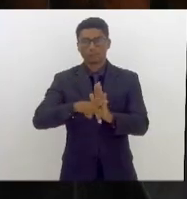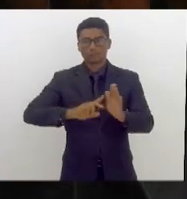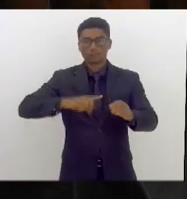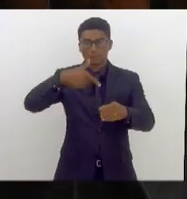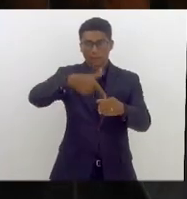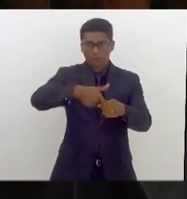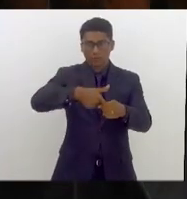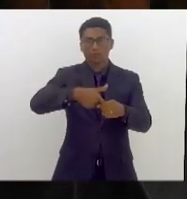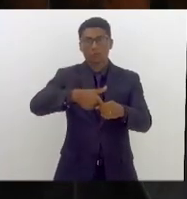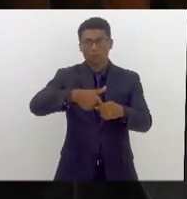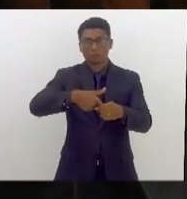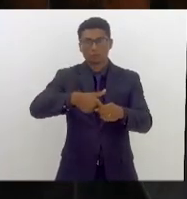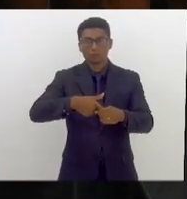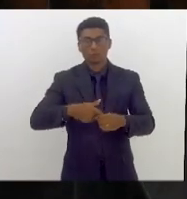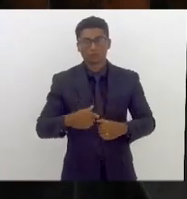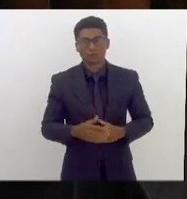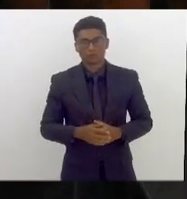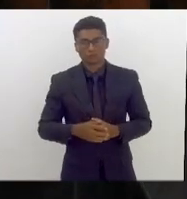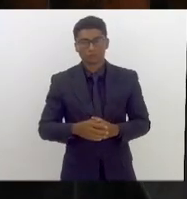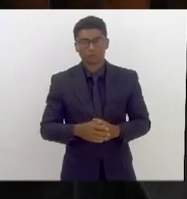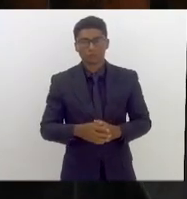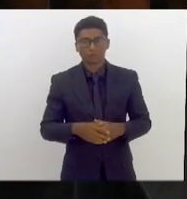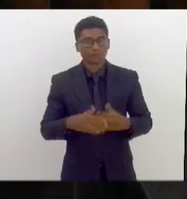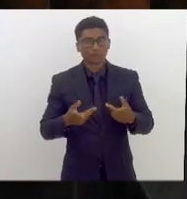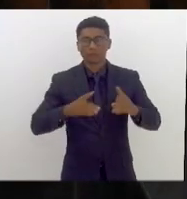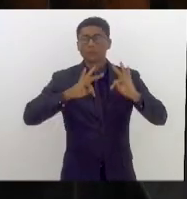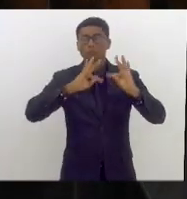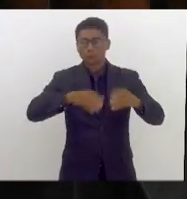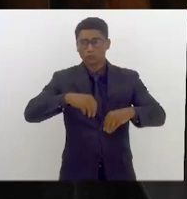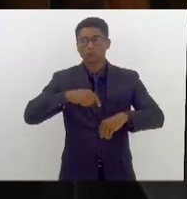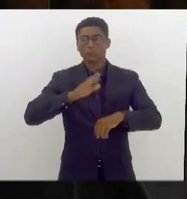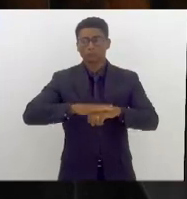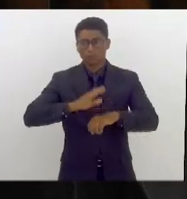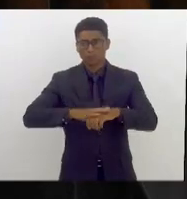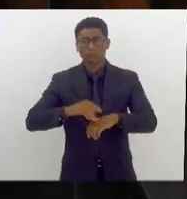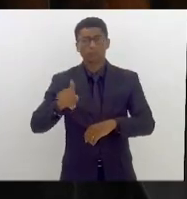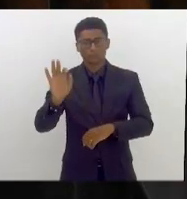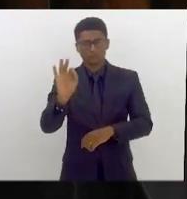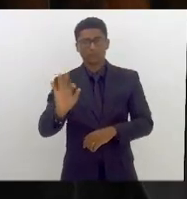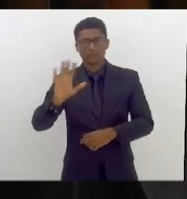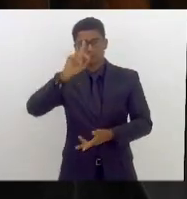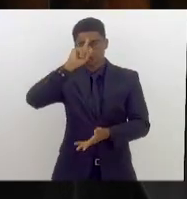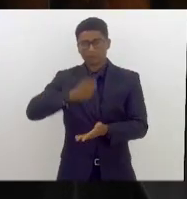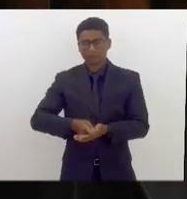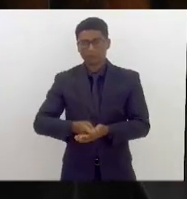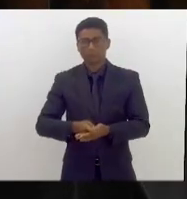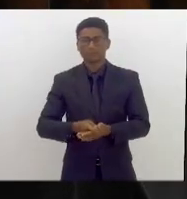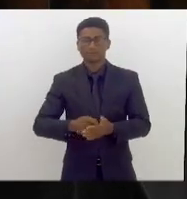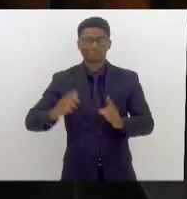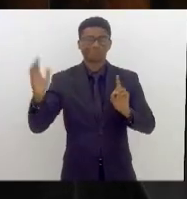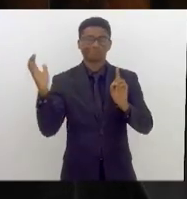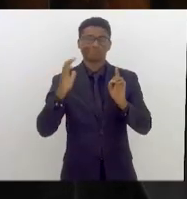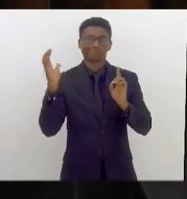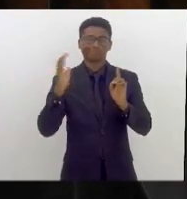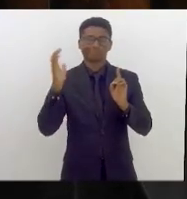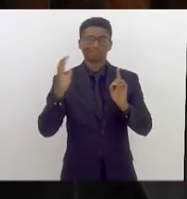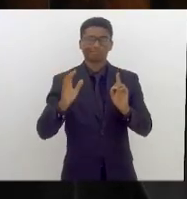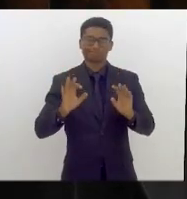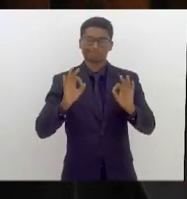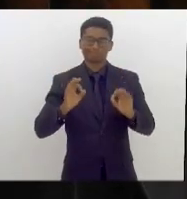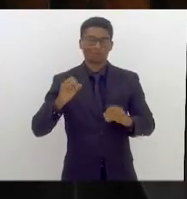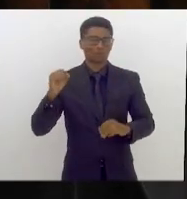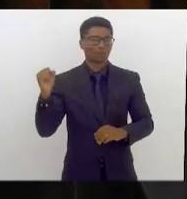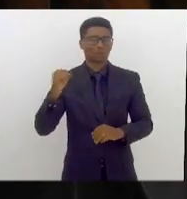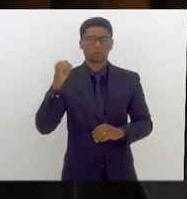petróleo, no destino e não na origem, no consumo e não na produção, tudo isso é decisão federal que interfere gravemente